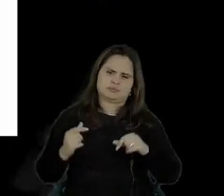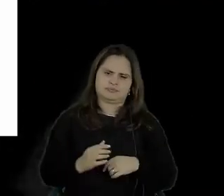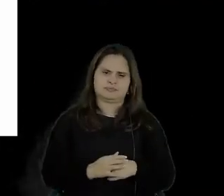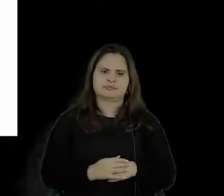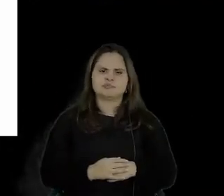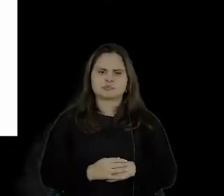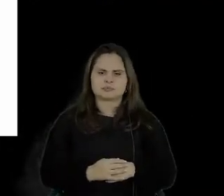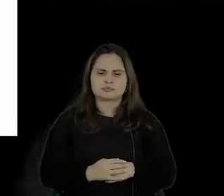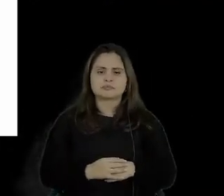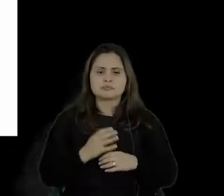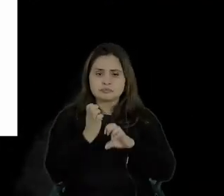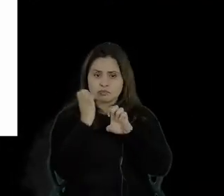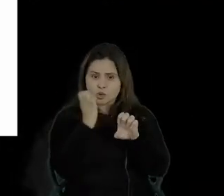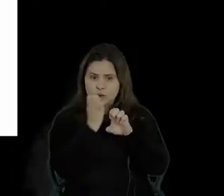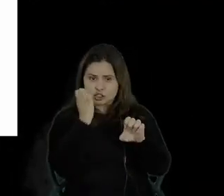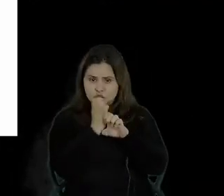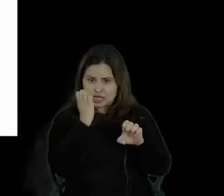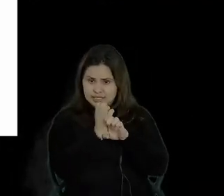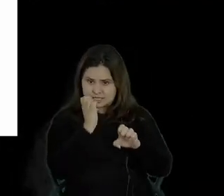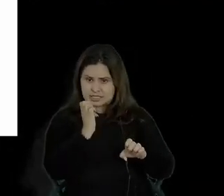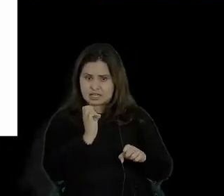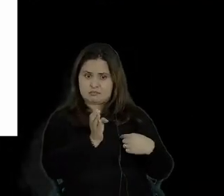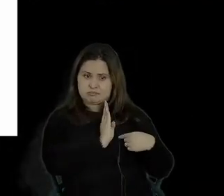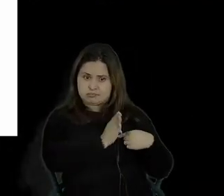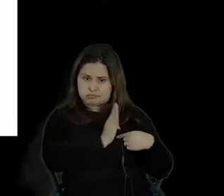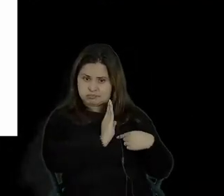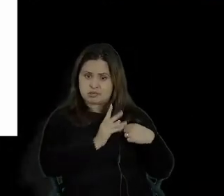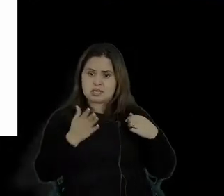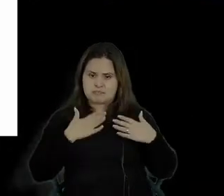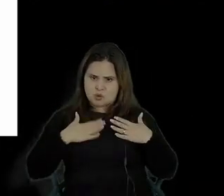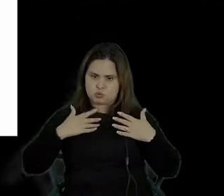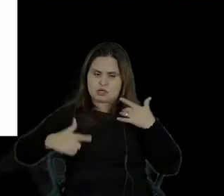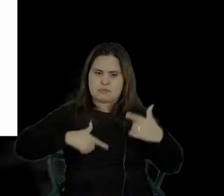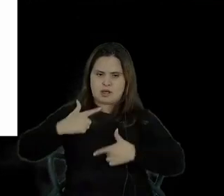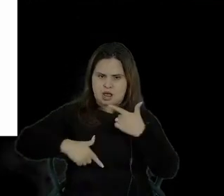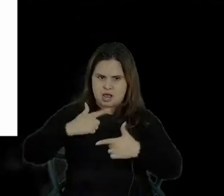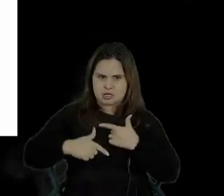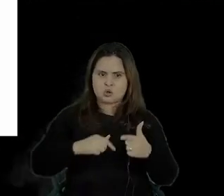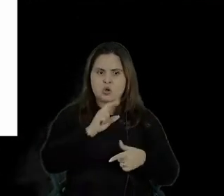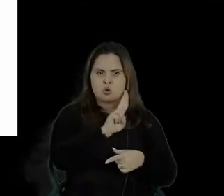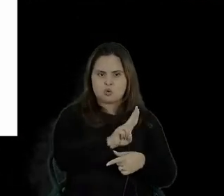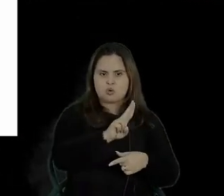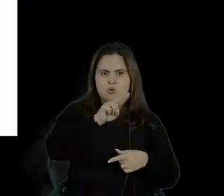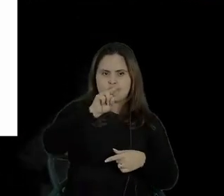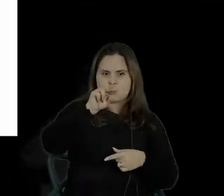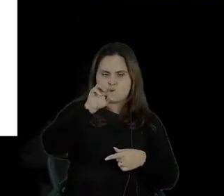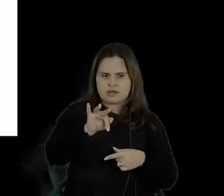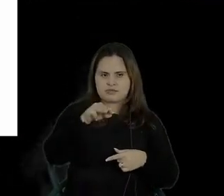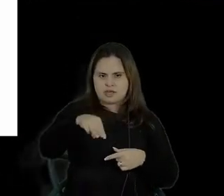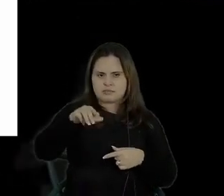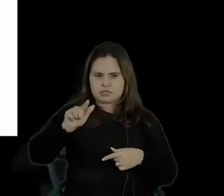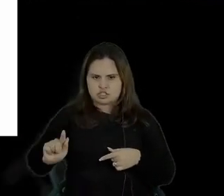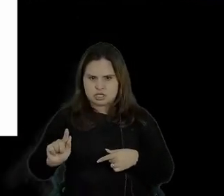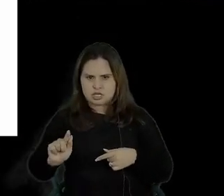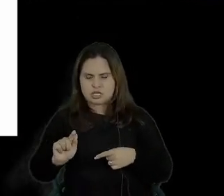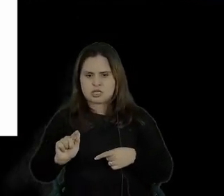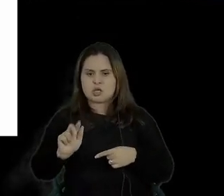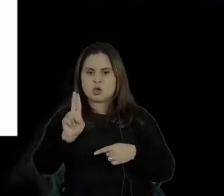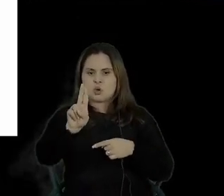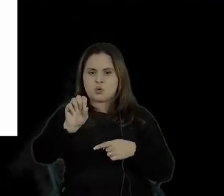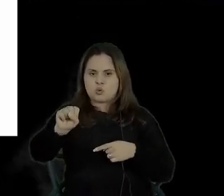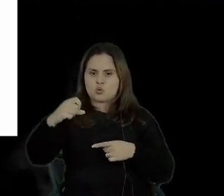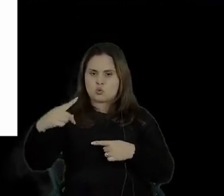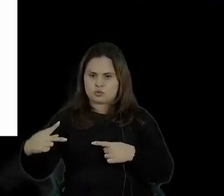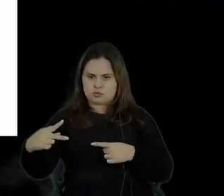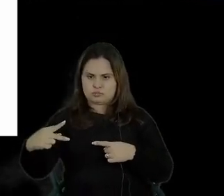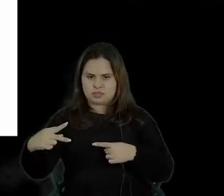Então, a engenharia cardiovascular, que é o que eu trabalho, ela era o FMG com o Dante Pazanese, USP. Aí, quem que